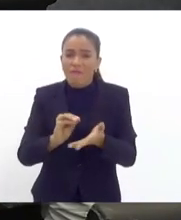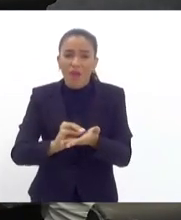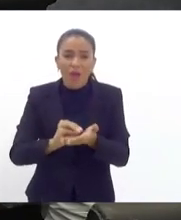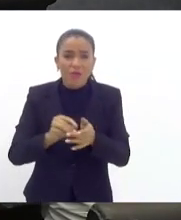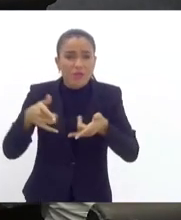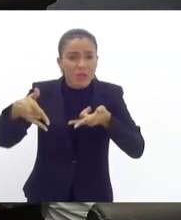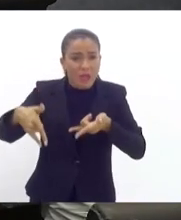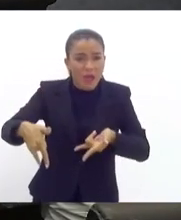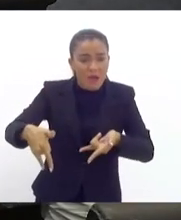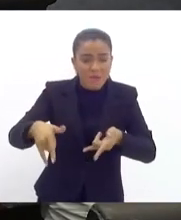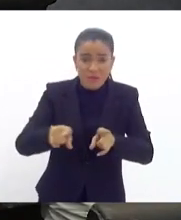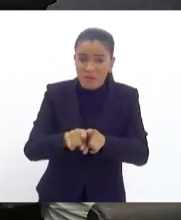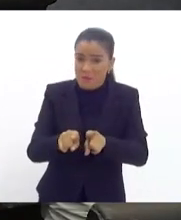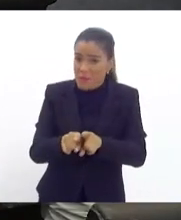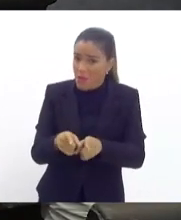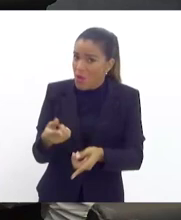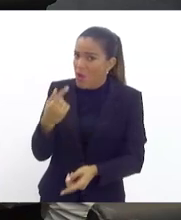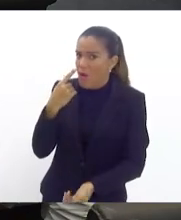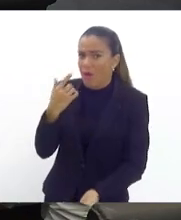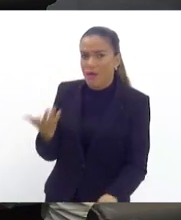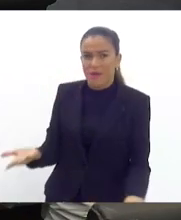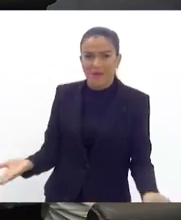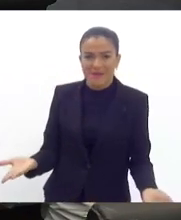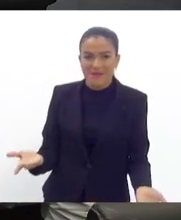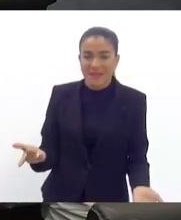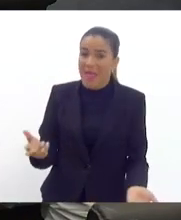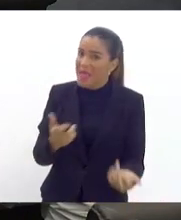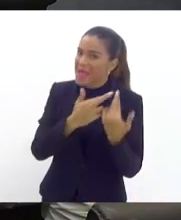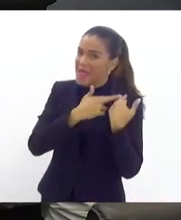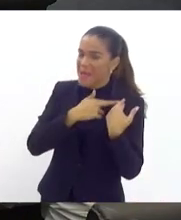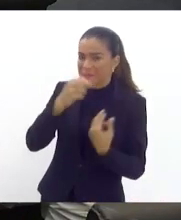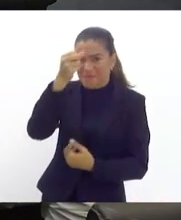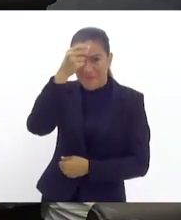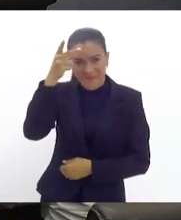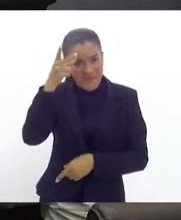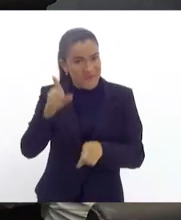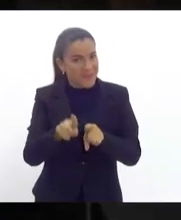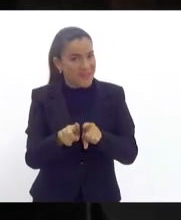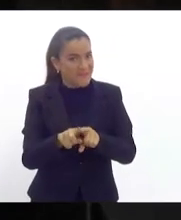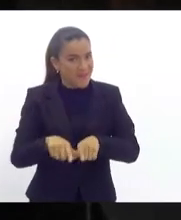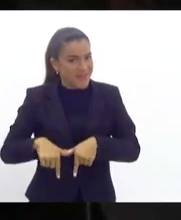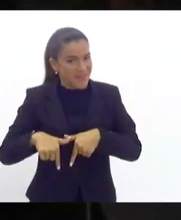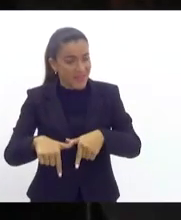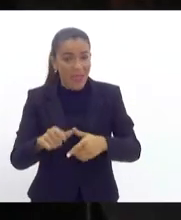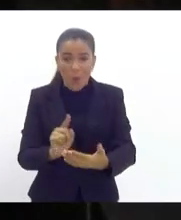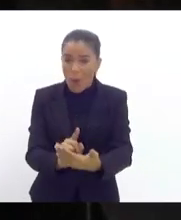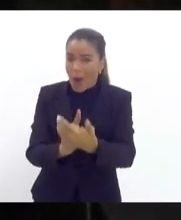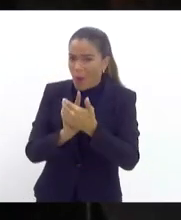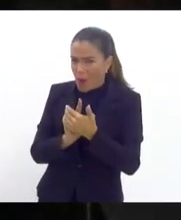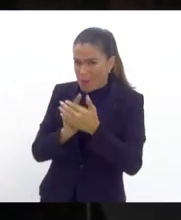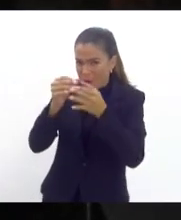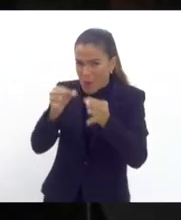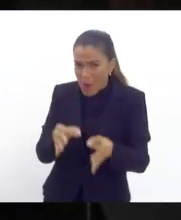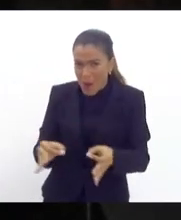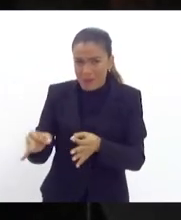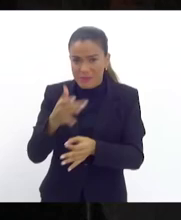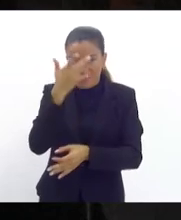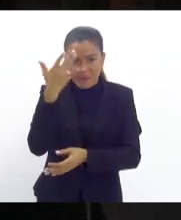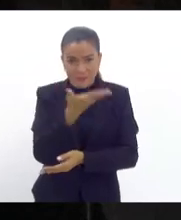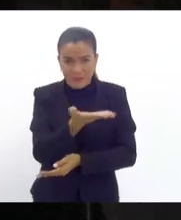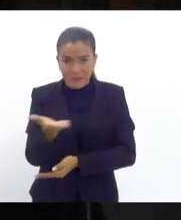camas sem leito hora é essa cabe a prefeitura também fazer isso o acolhimento correto dessas pessoas